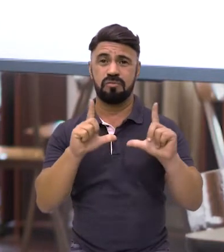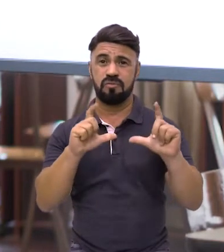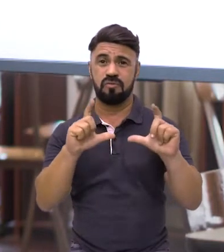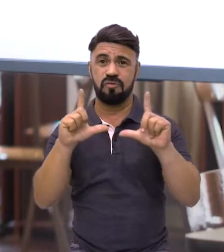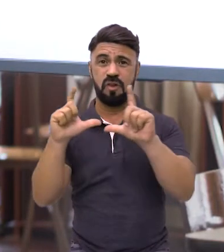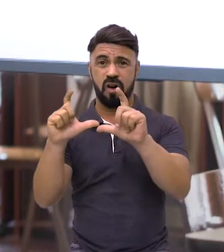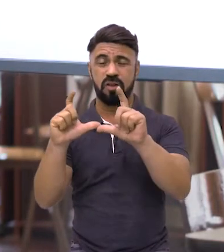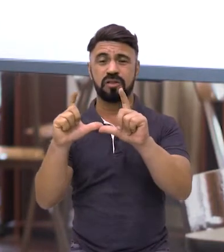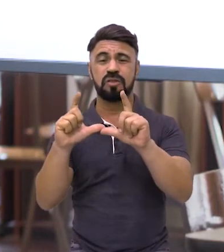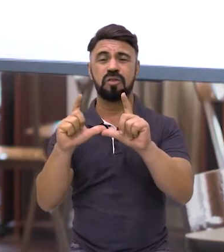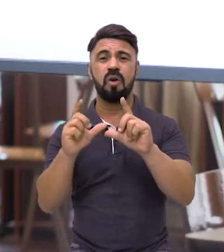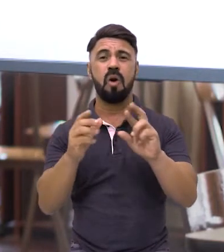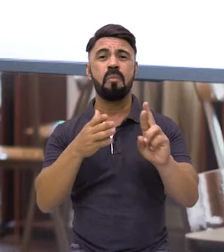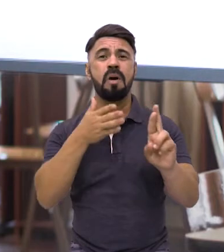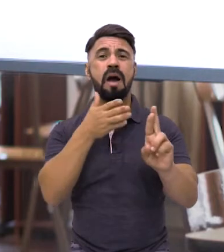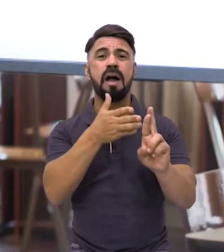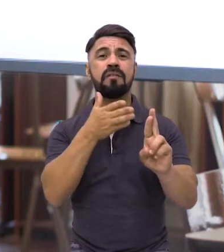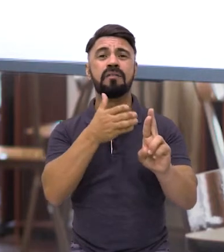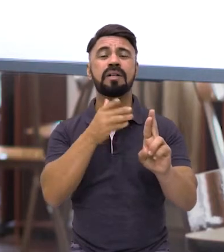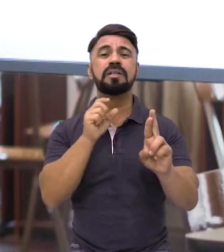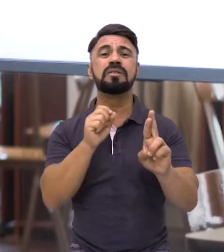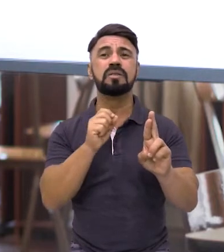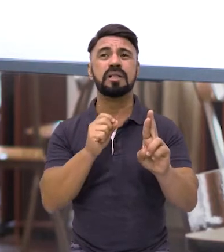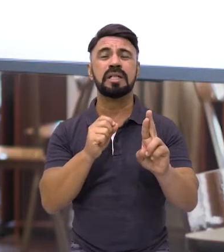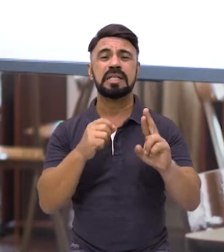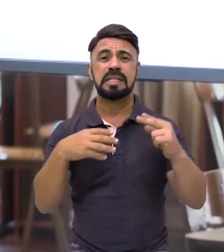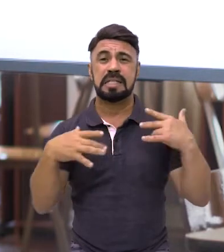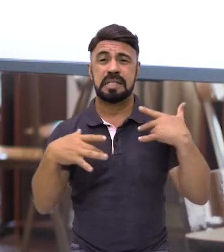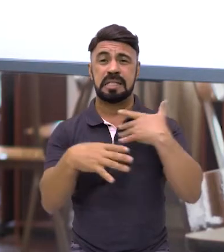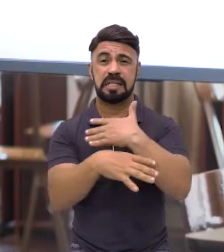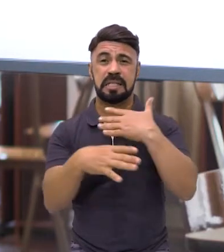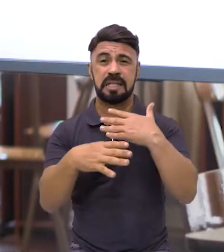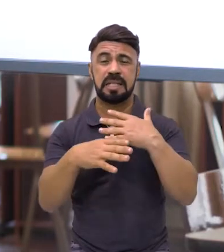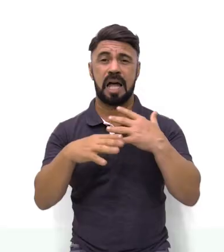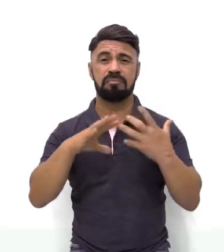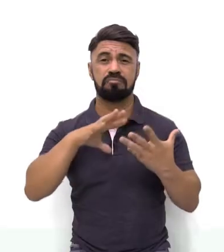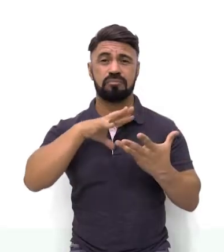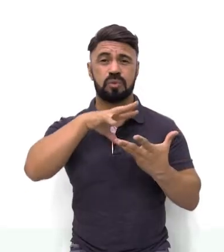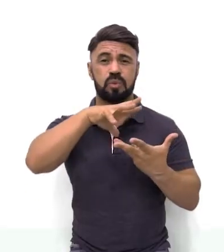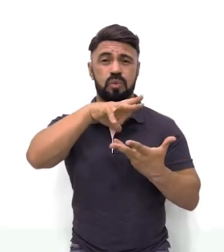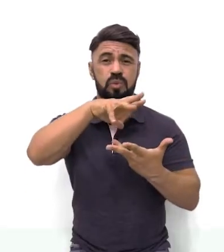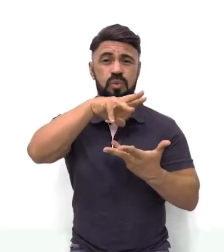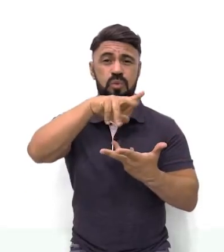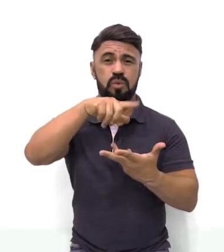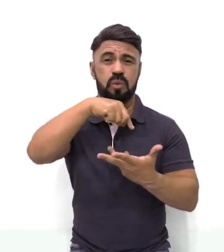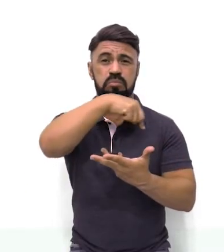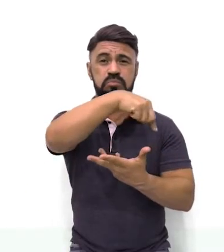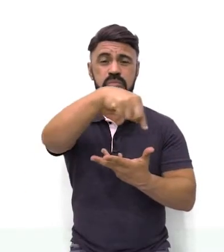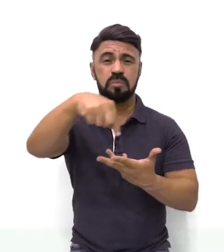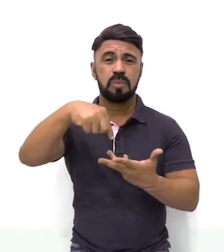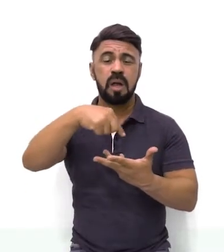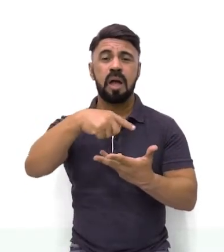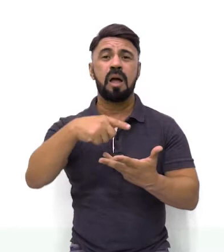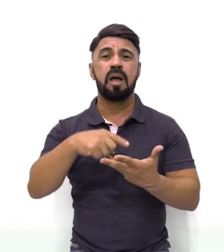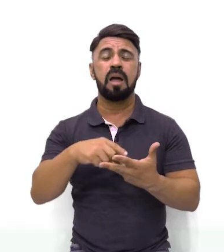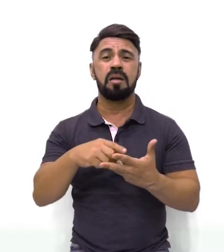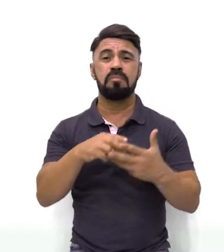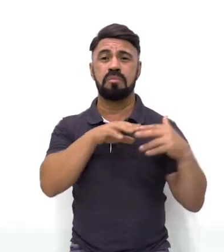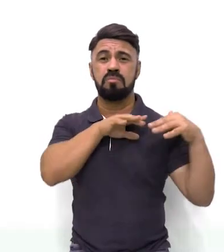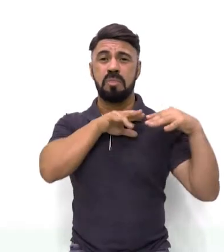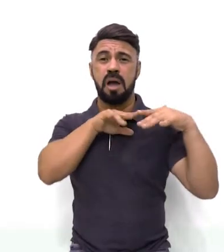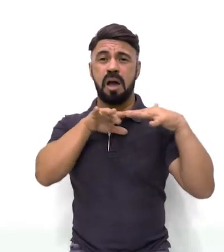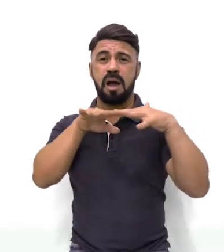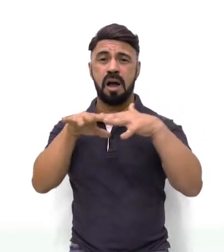como referenciais de cidades globais, cidades que são pontos de